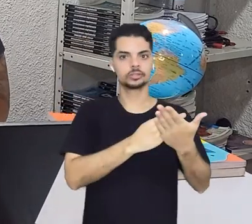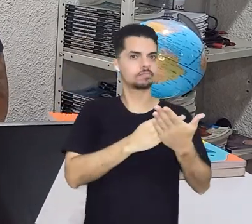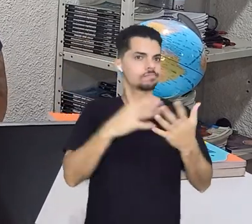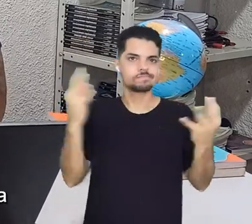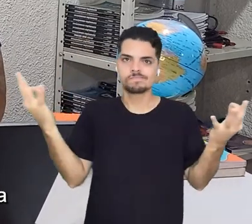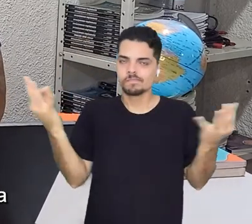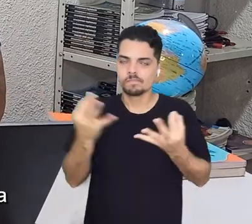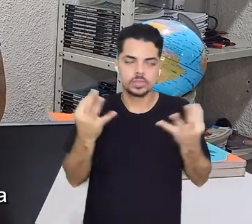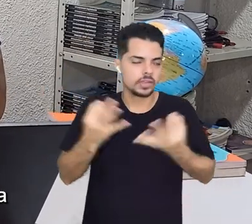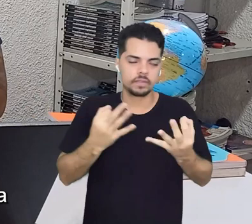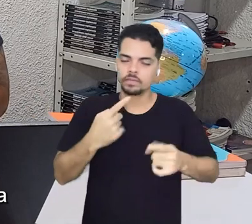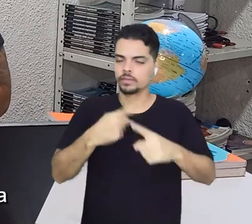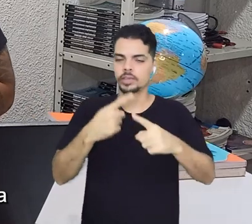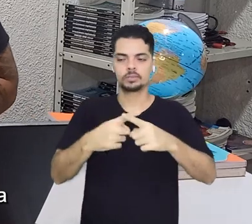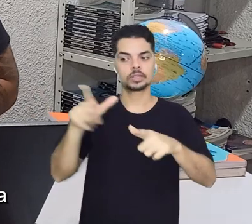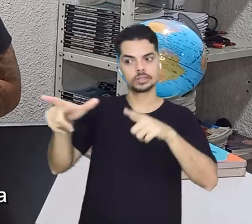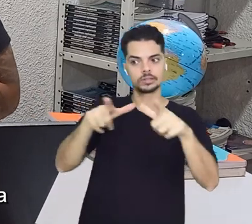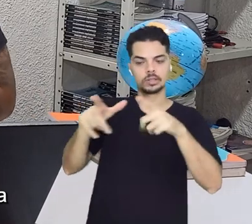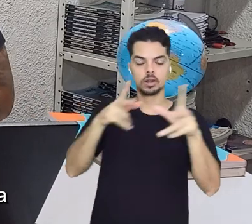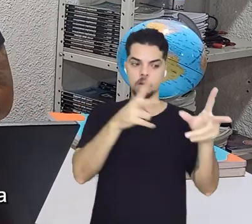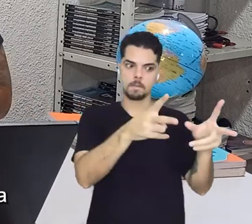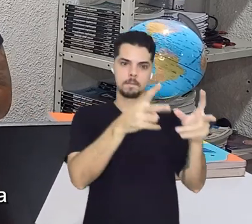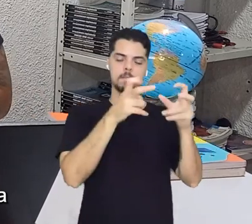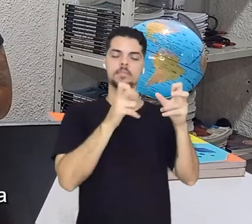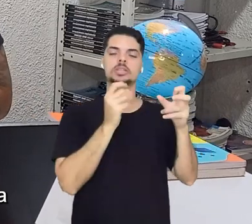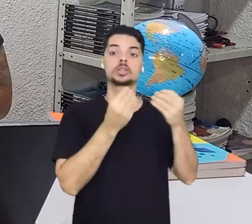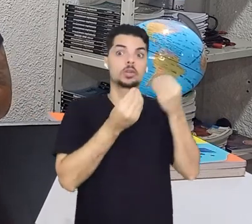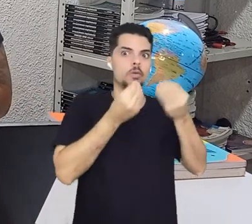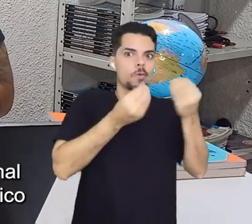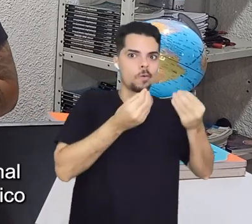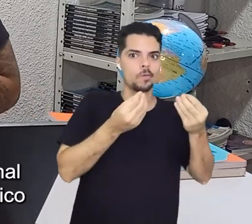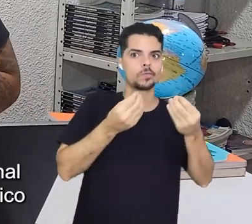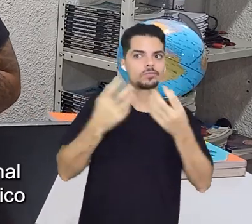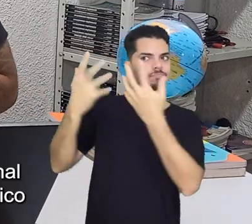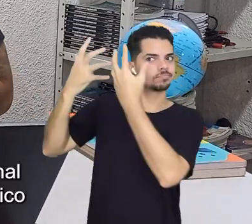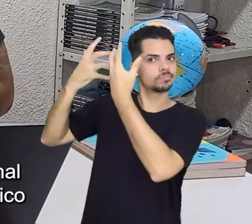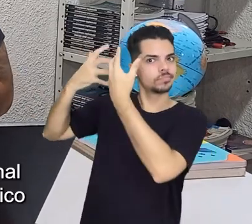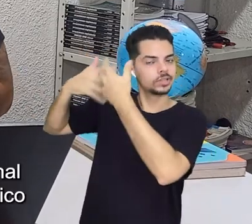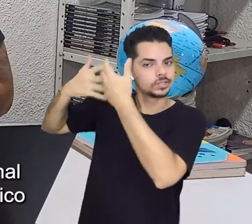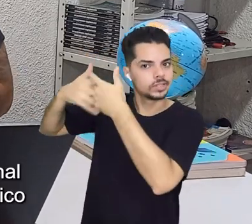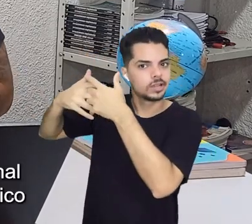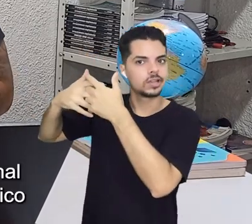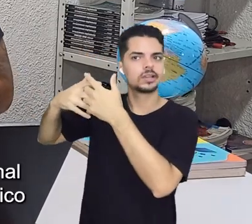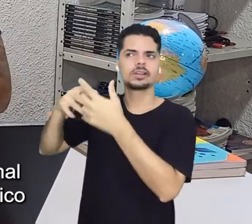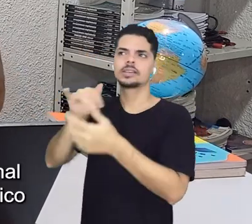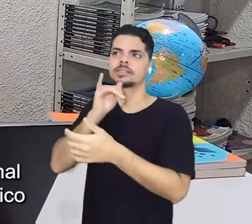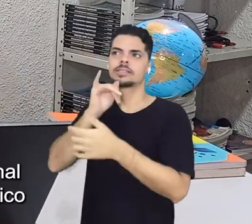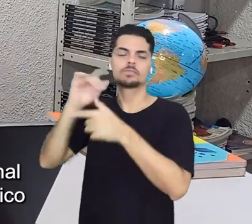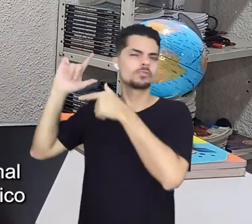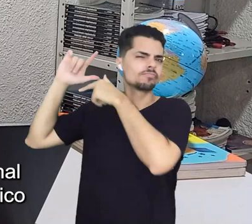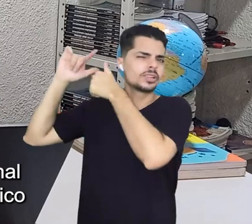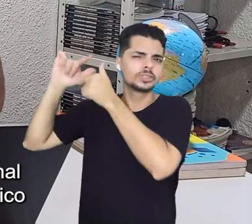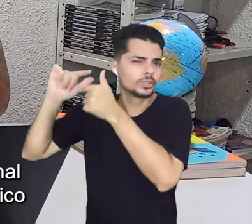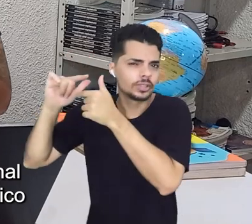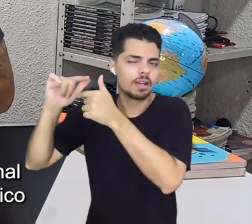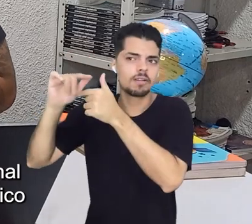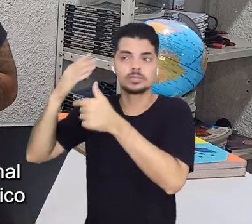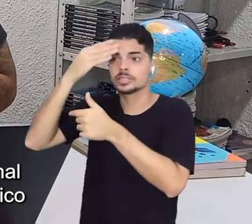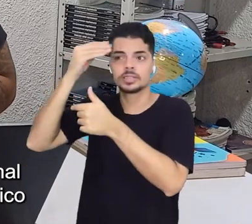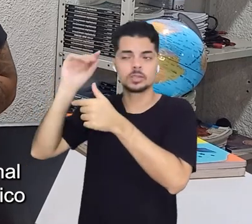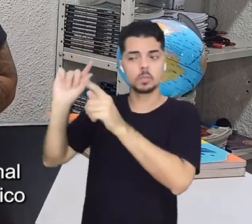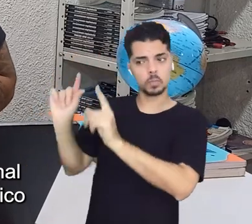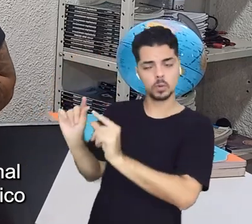ferramenta para que a gente trabalhe outras perspectivas em sala de aula, que fuja um pouco da regra, do tradicional, daquilo